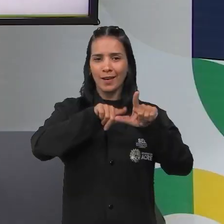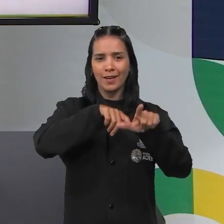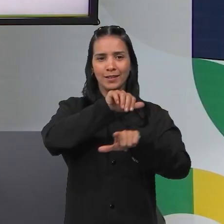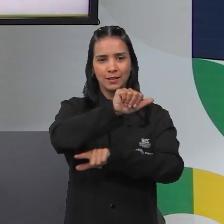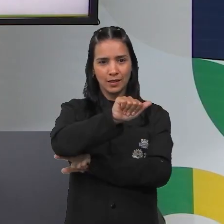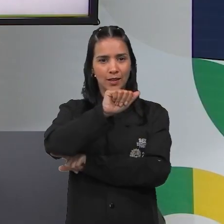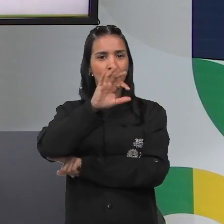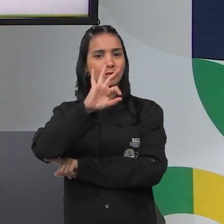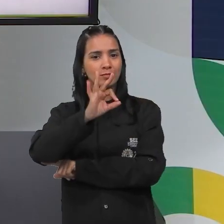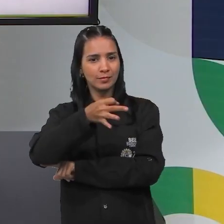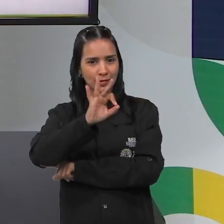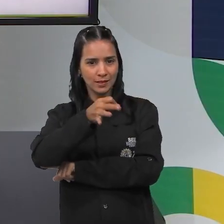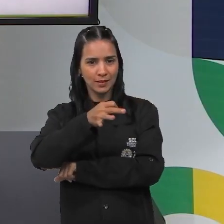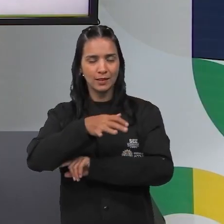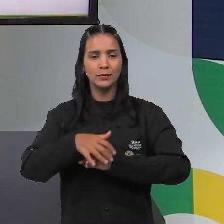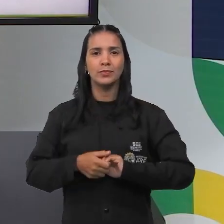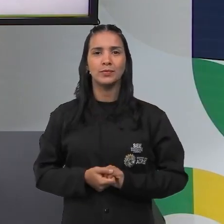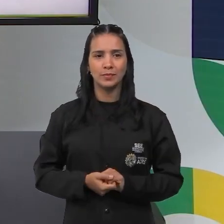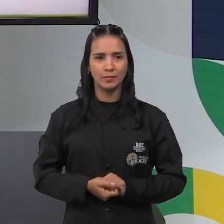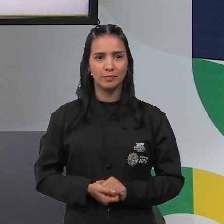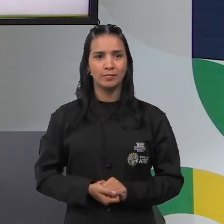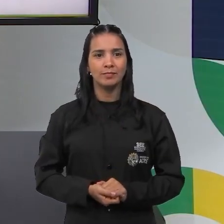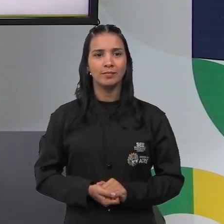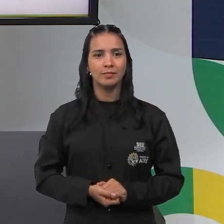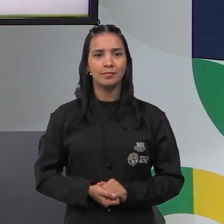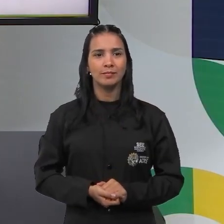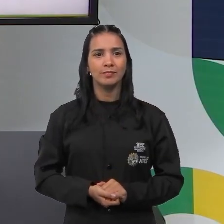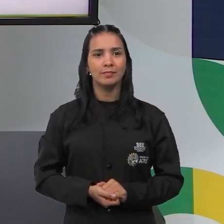questão número 2.